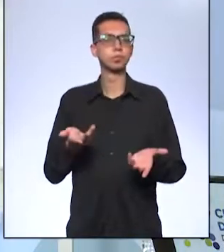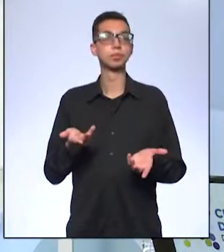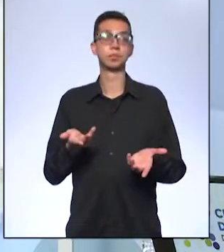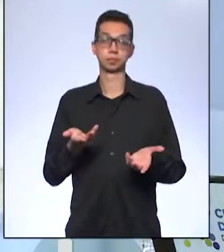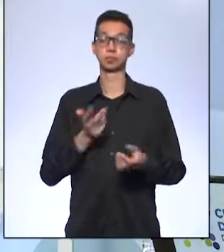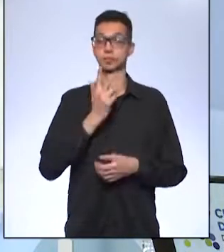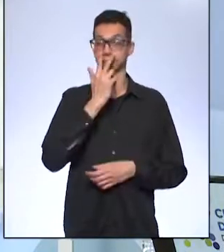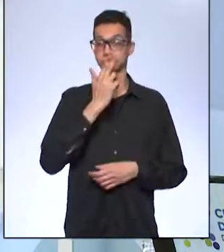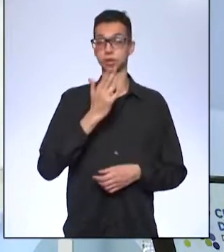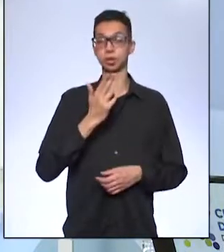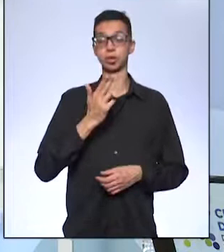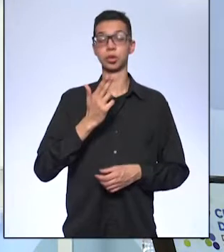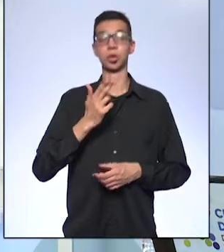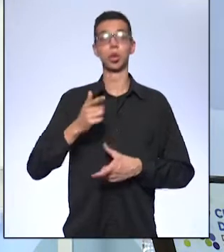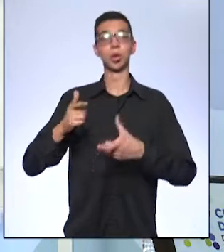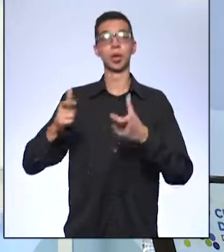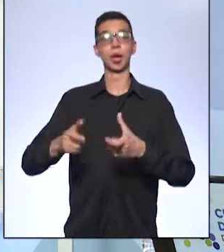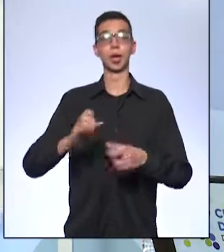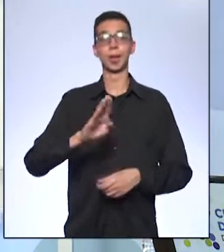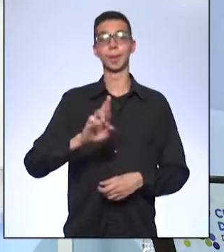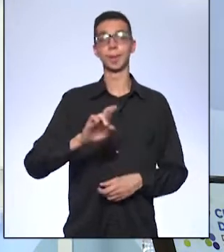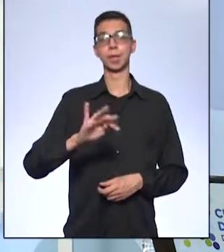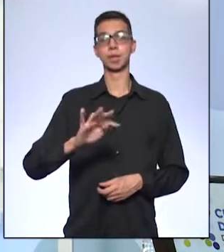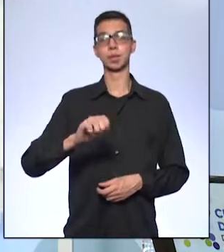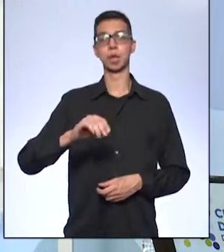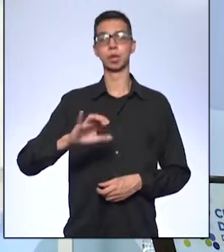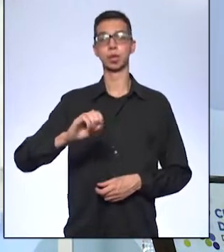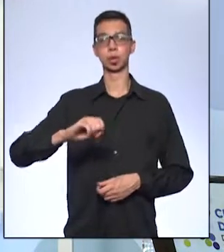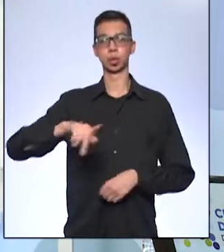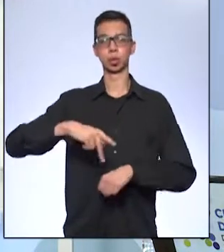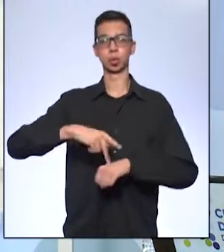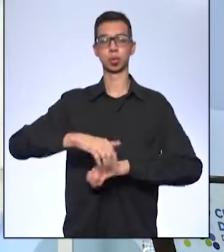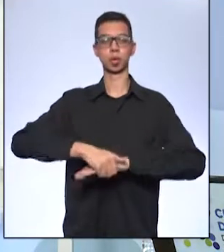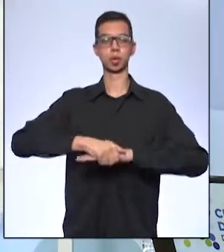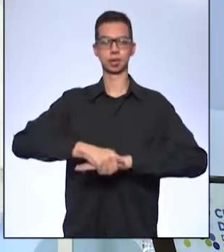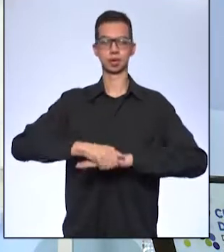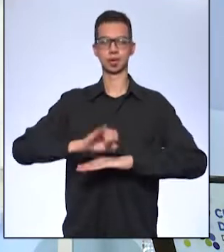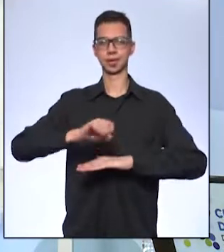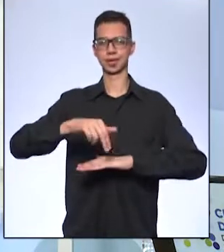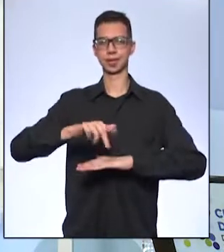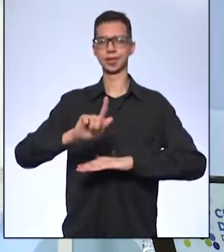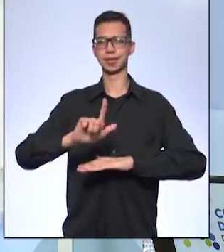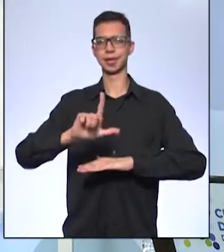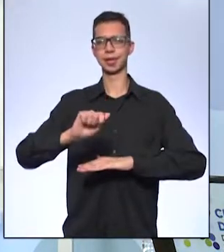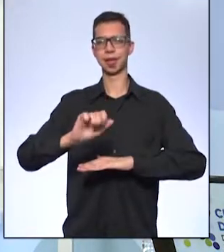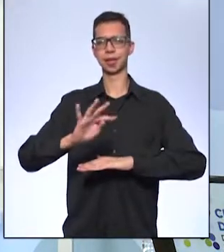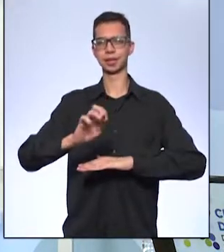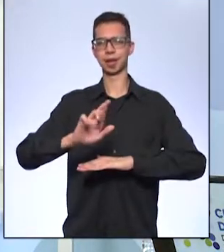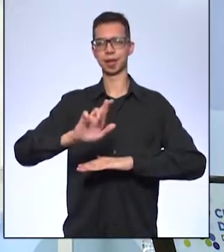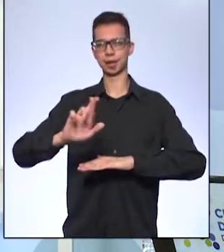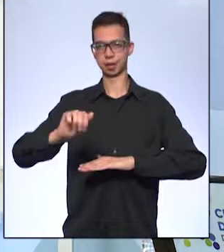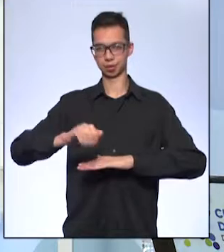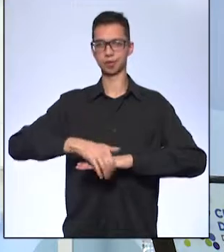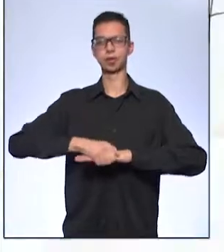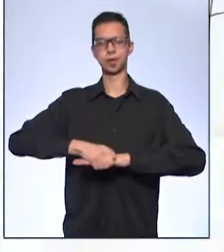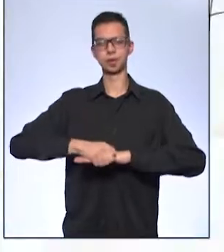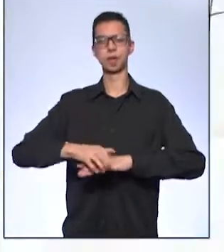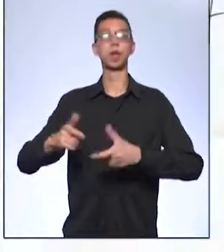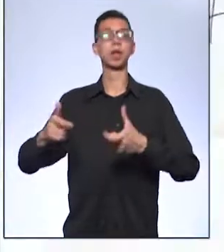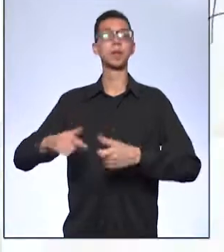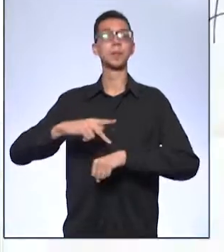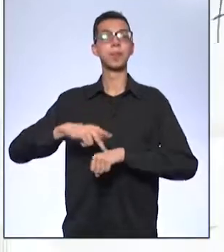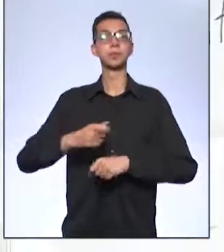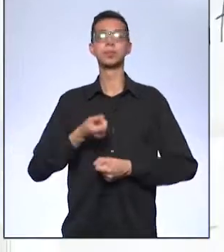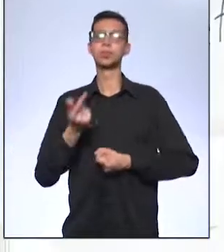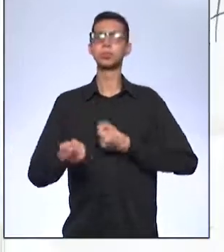inglês britânico, porém, se você for para a Inglaterra, né, até dentro de Londres, você tem várias variantes do